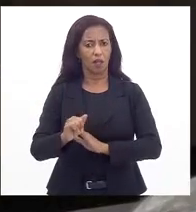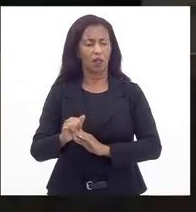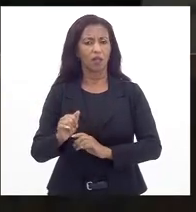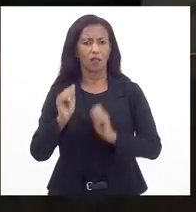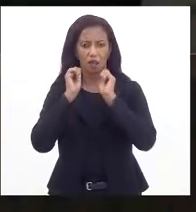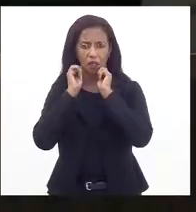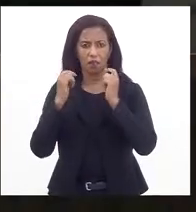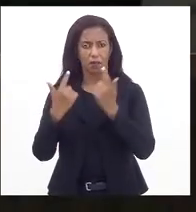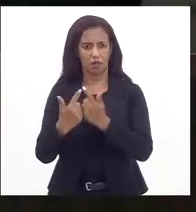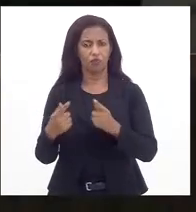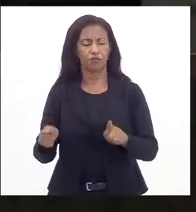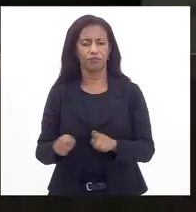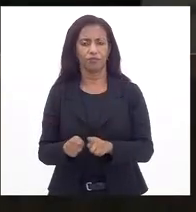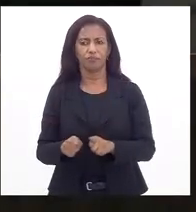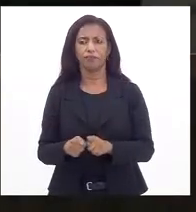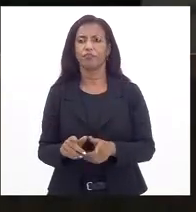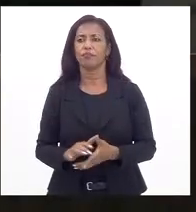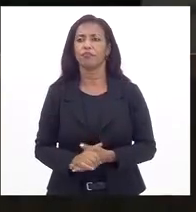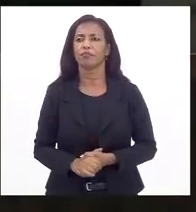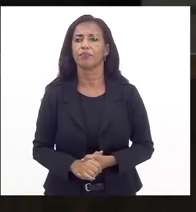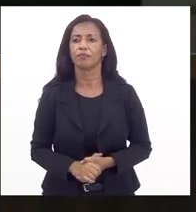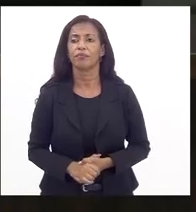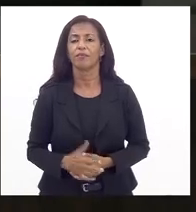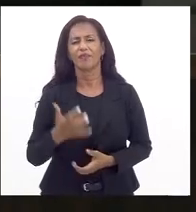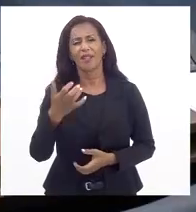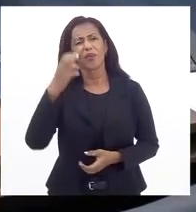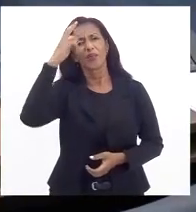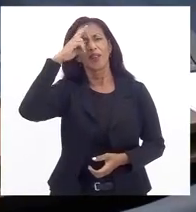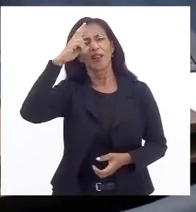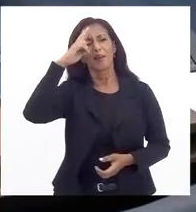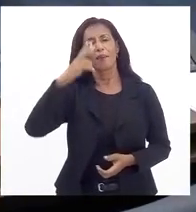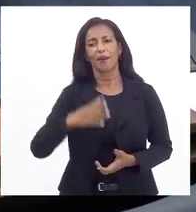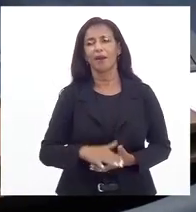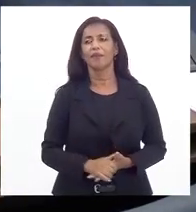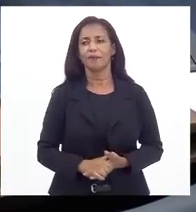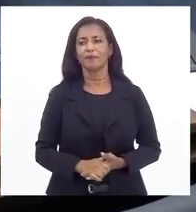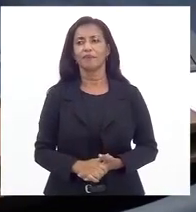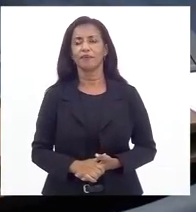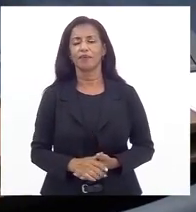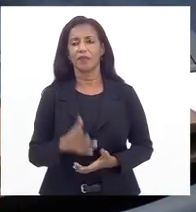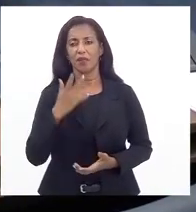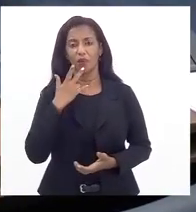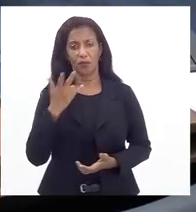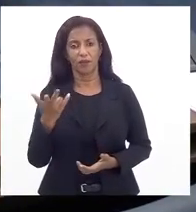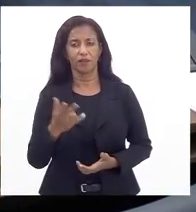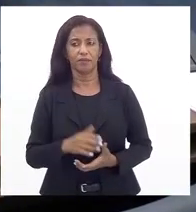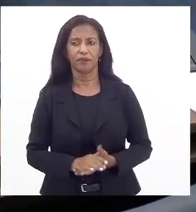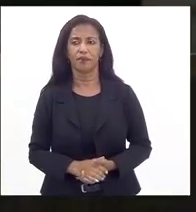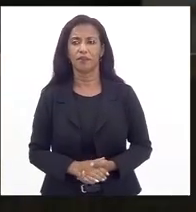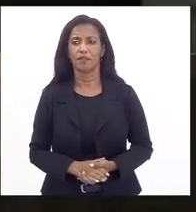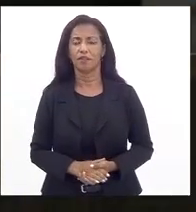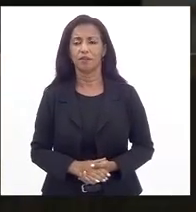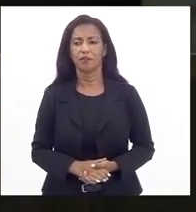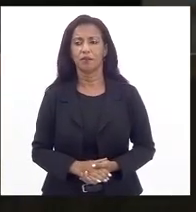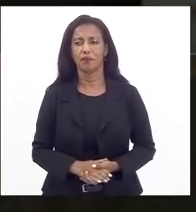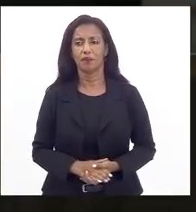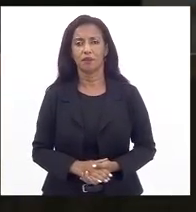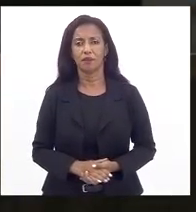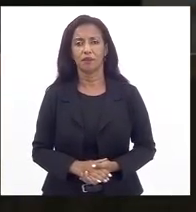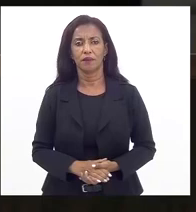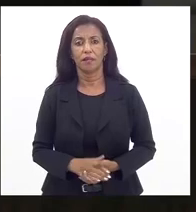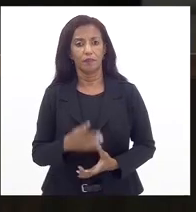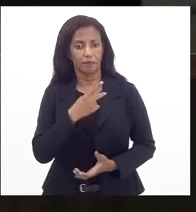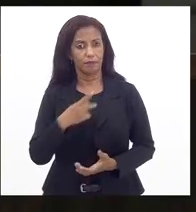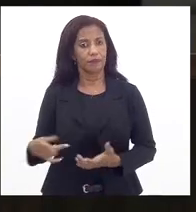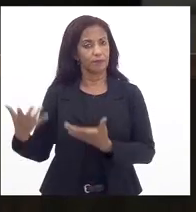Trovão da Assembleia tão isso que eu queria lembrar a emenda decepcionante que eu falei aqui tá presença defere